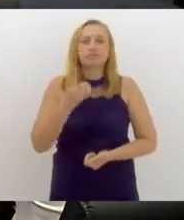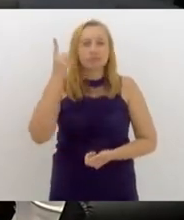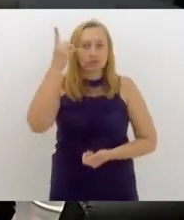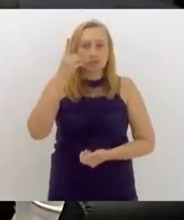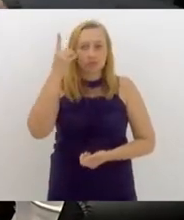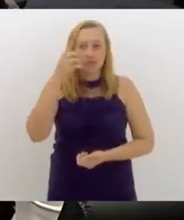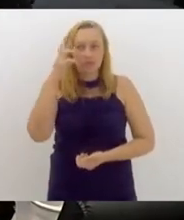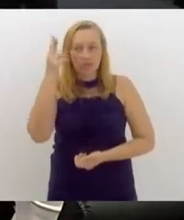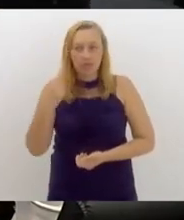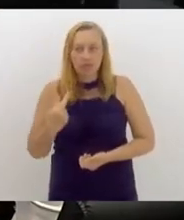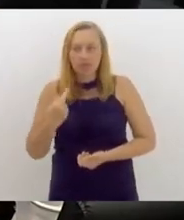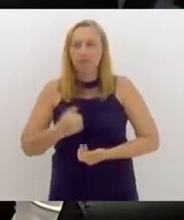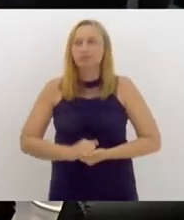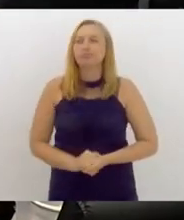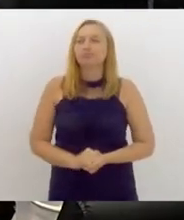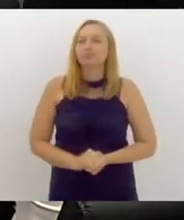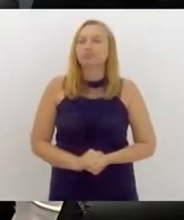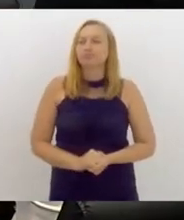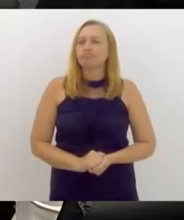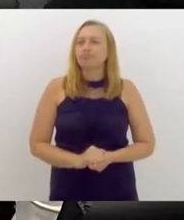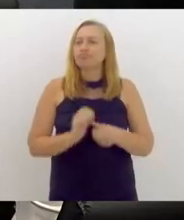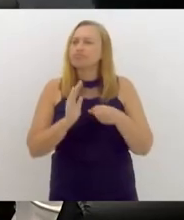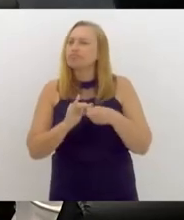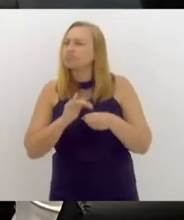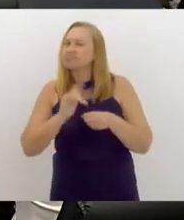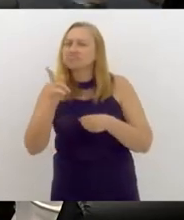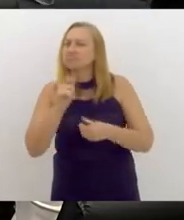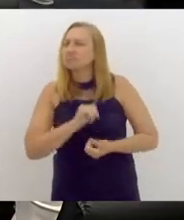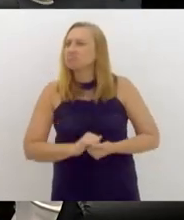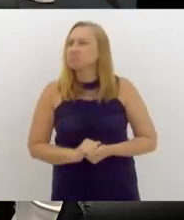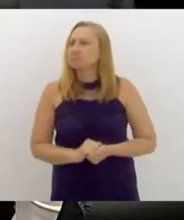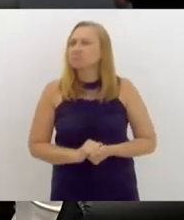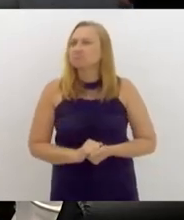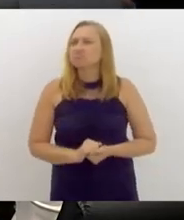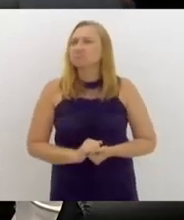Souza. Está sem microfone?